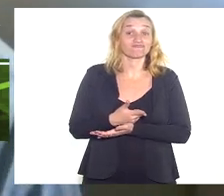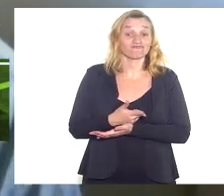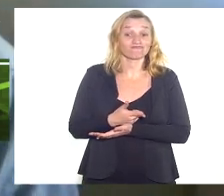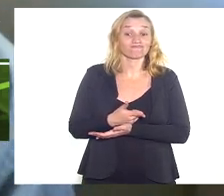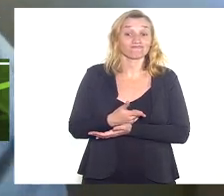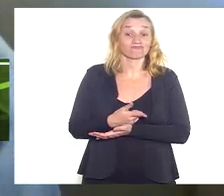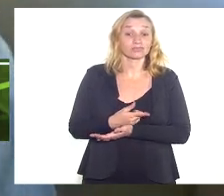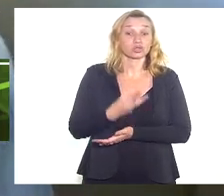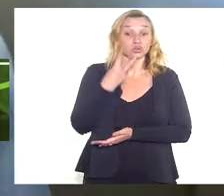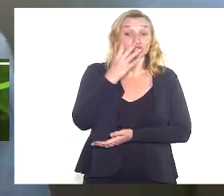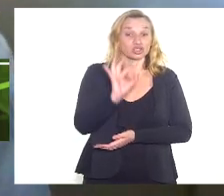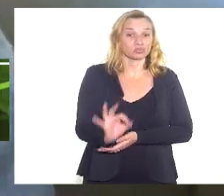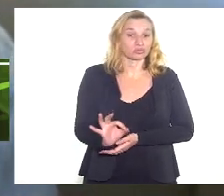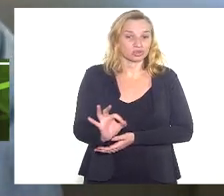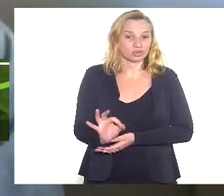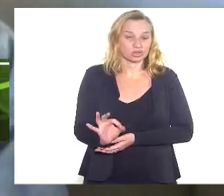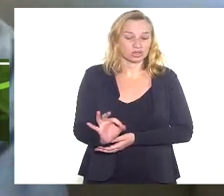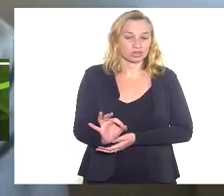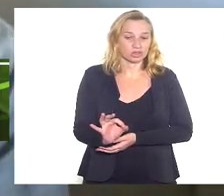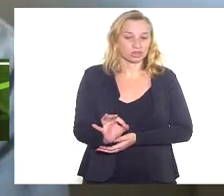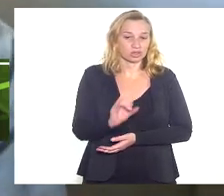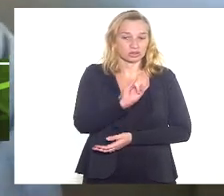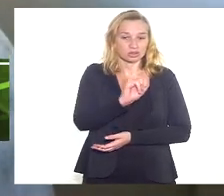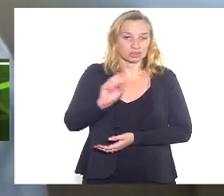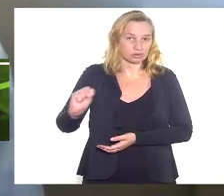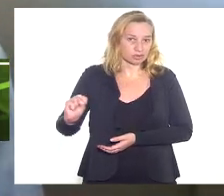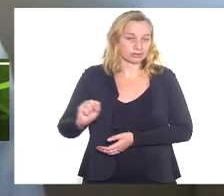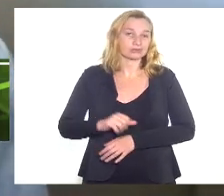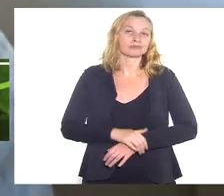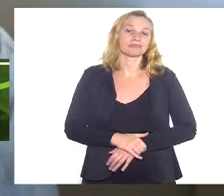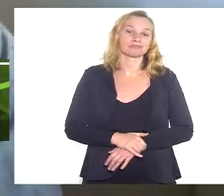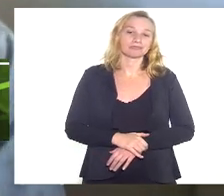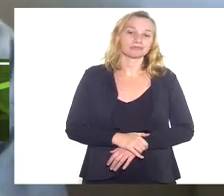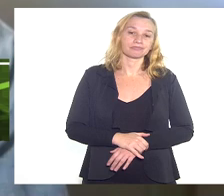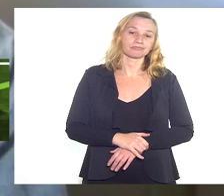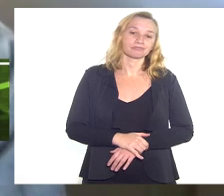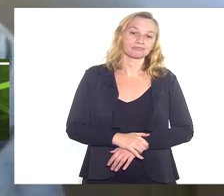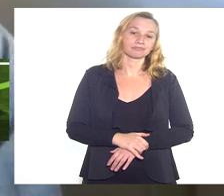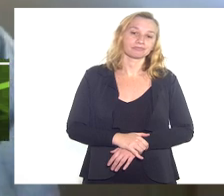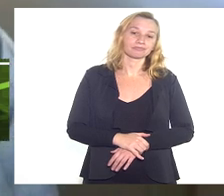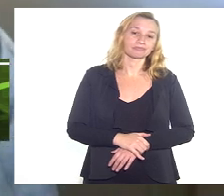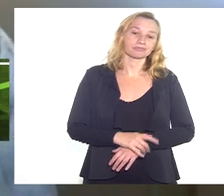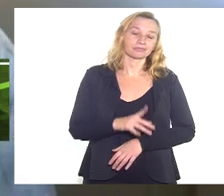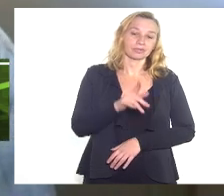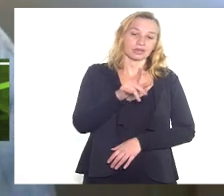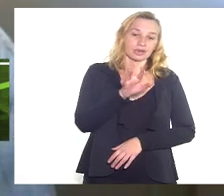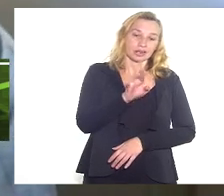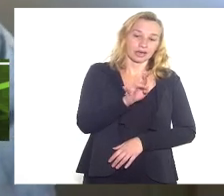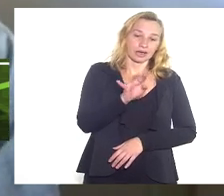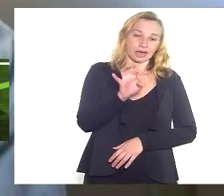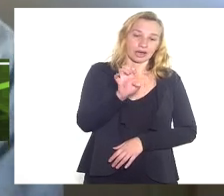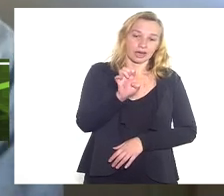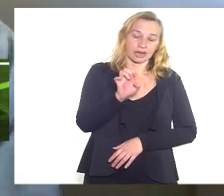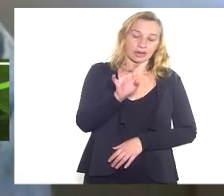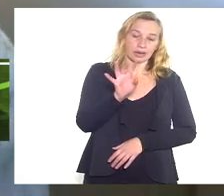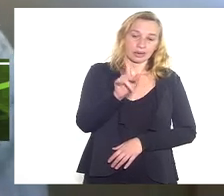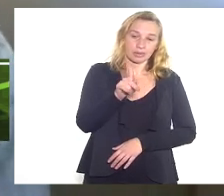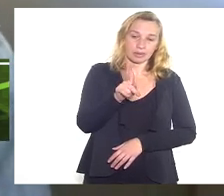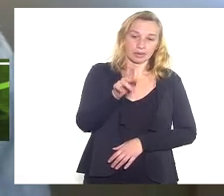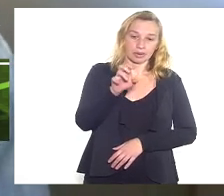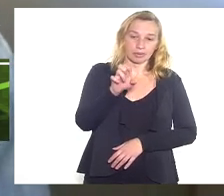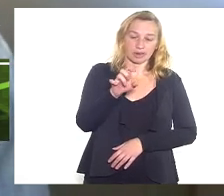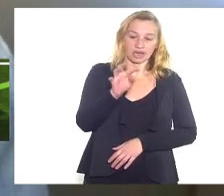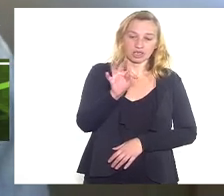dos 3% de alíquota de ICMS oriundas do Repetro Industrialização,